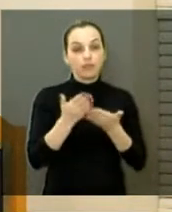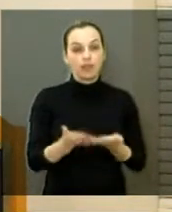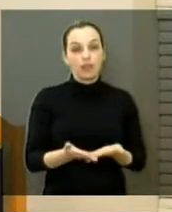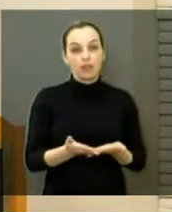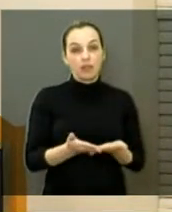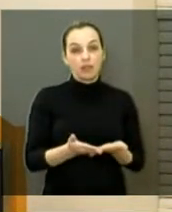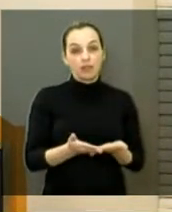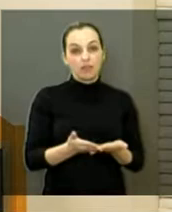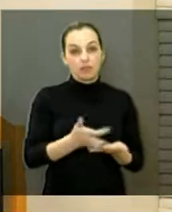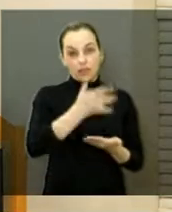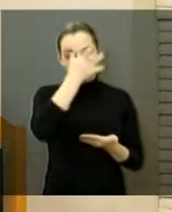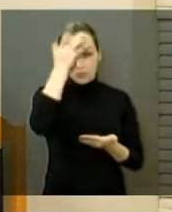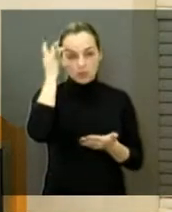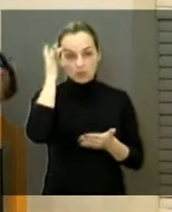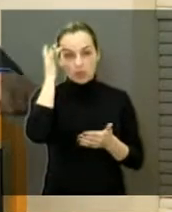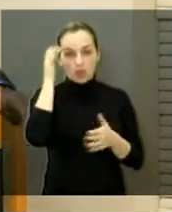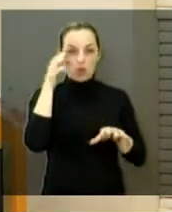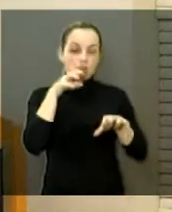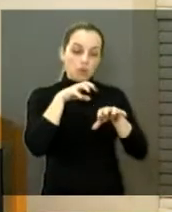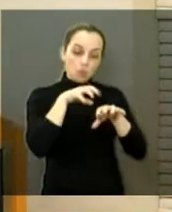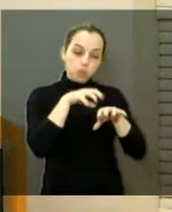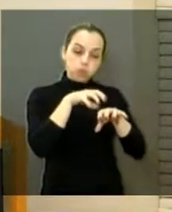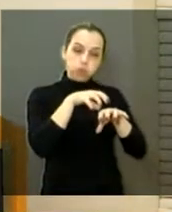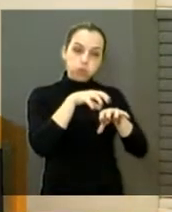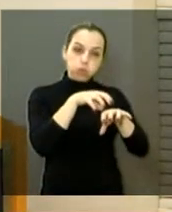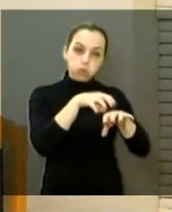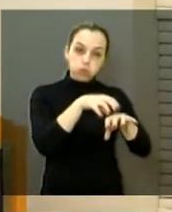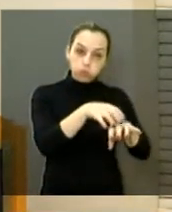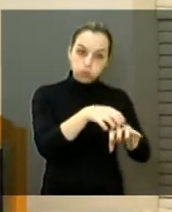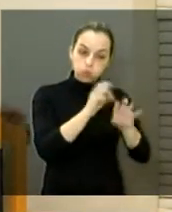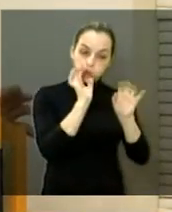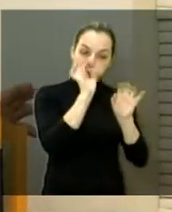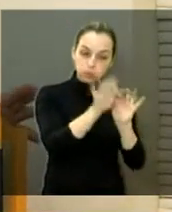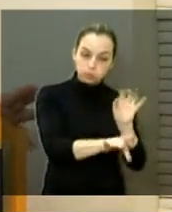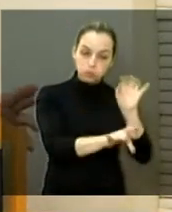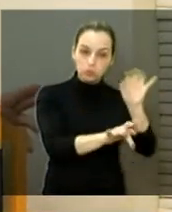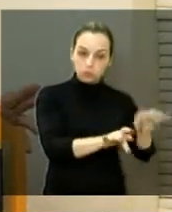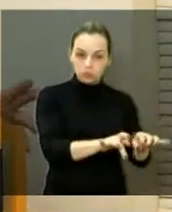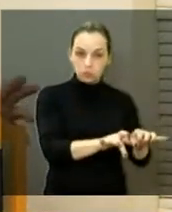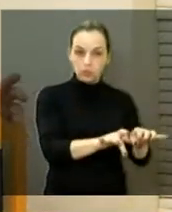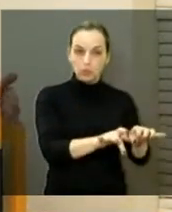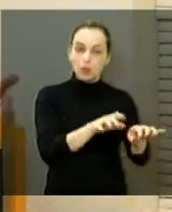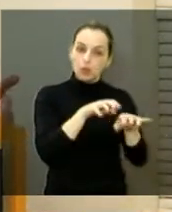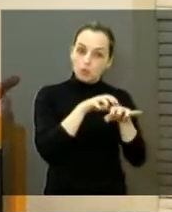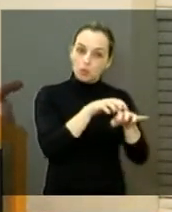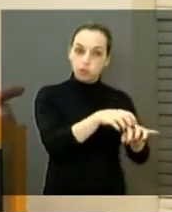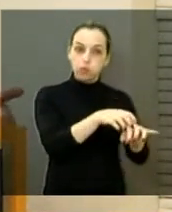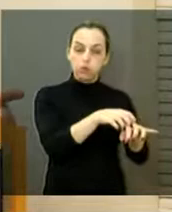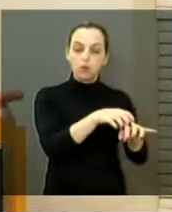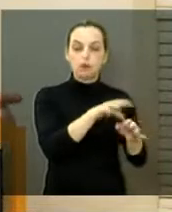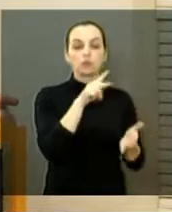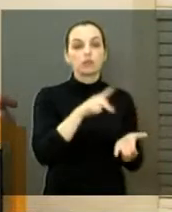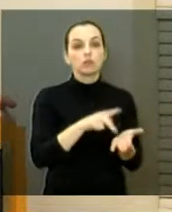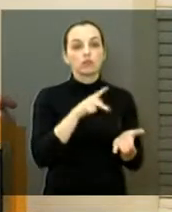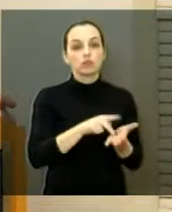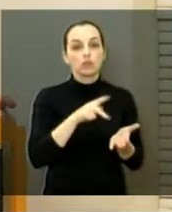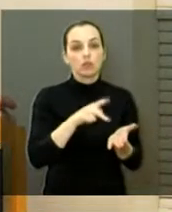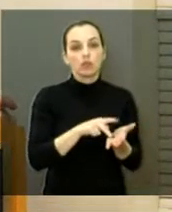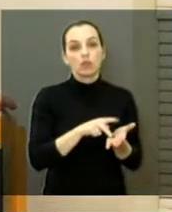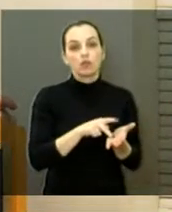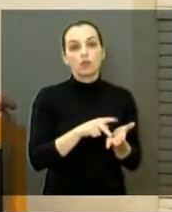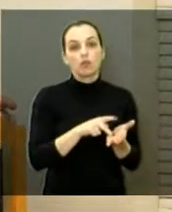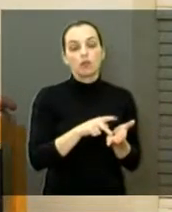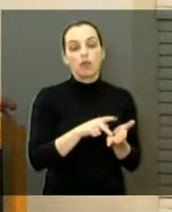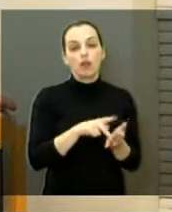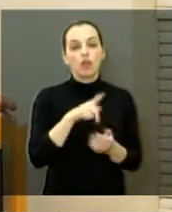transportadores de entulho, que esse senhor foi com uma carretinha para fazer o descarte. E os transportadores de entulho, os transportadores, estão acroparam uma